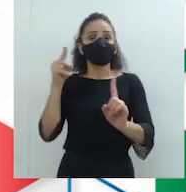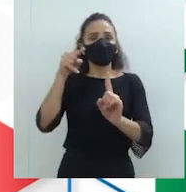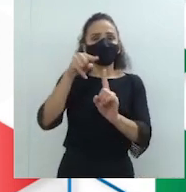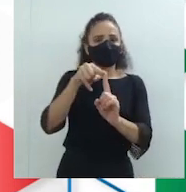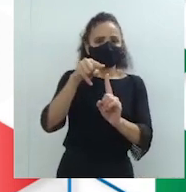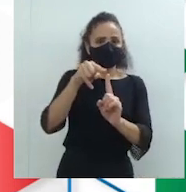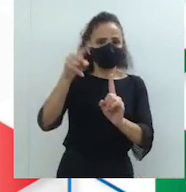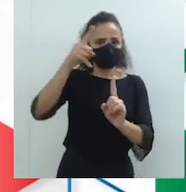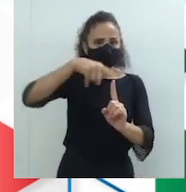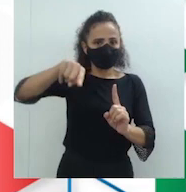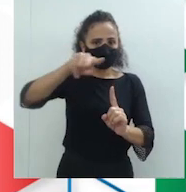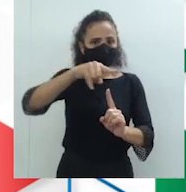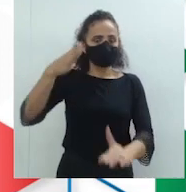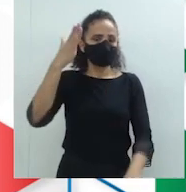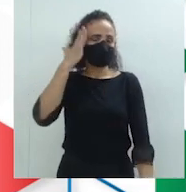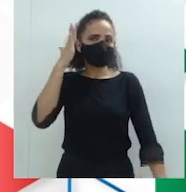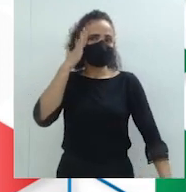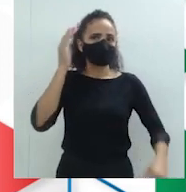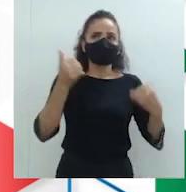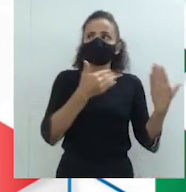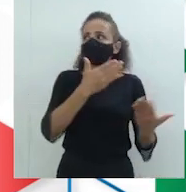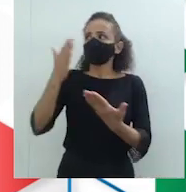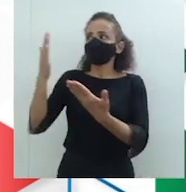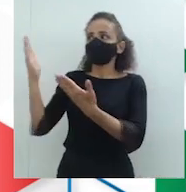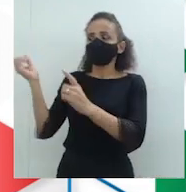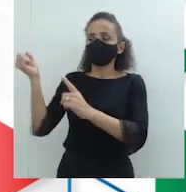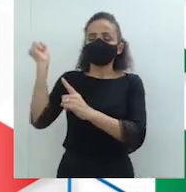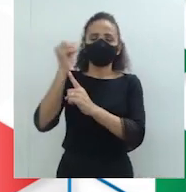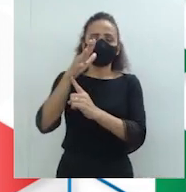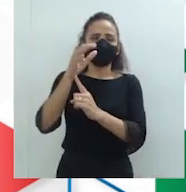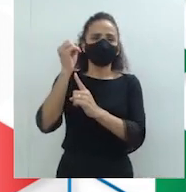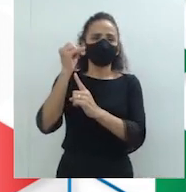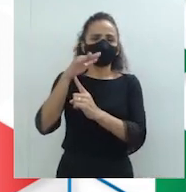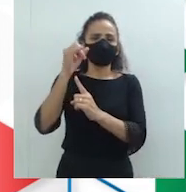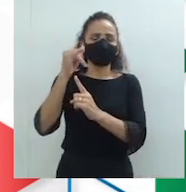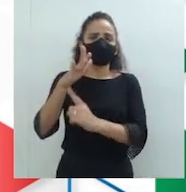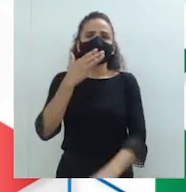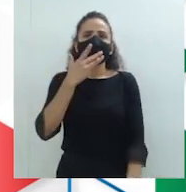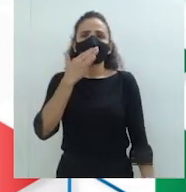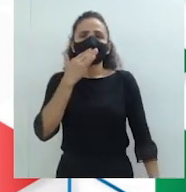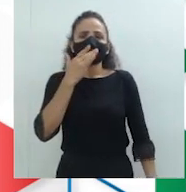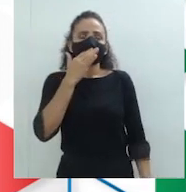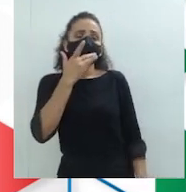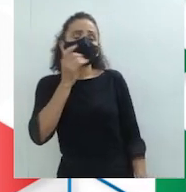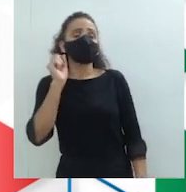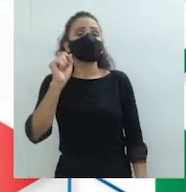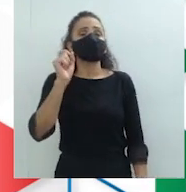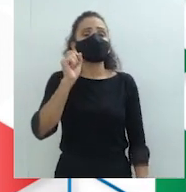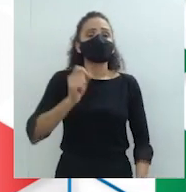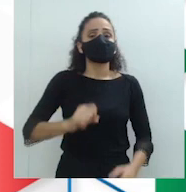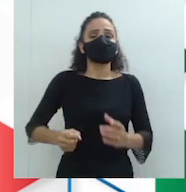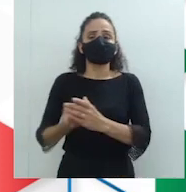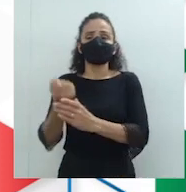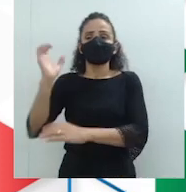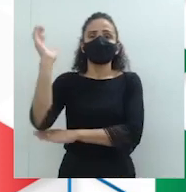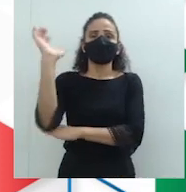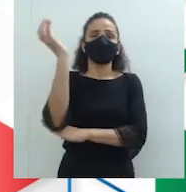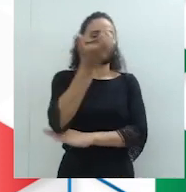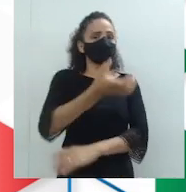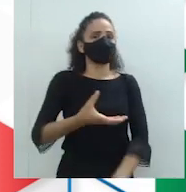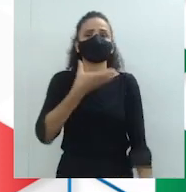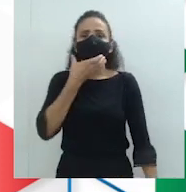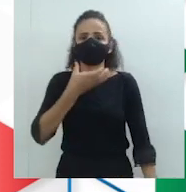está em série, podemos citar ali aquelas lâmpadas que são usadas na decoração das árvores de Natal.